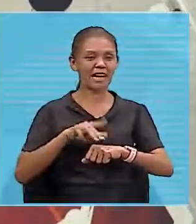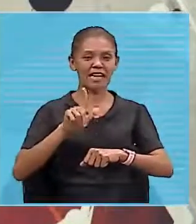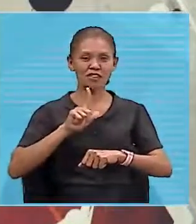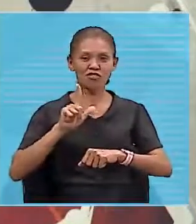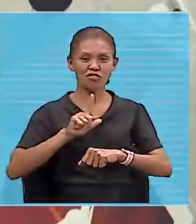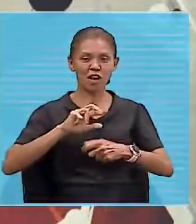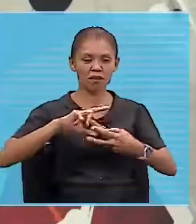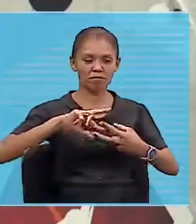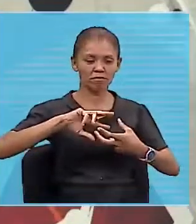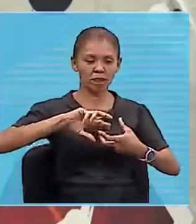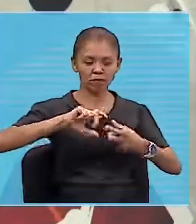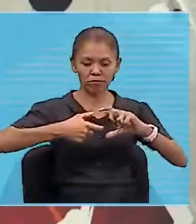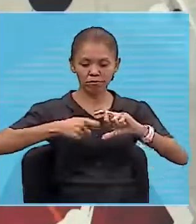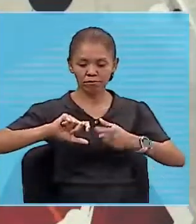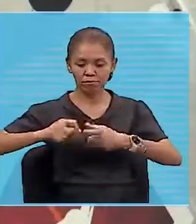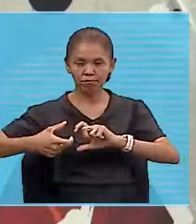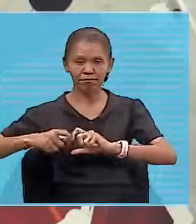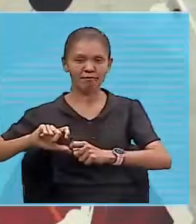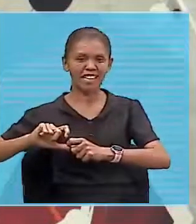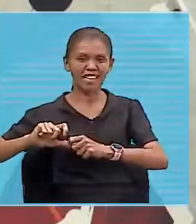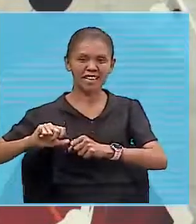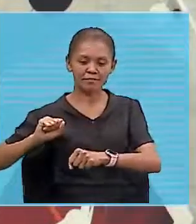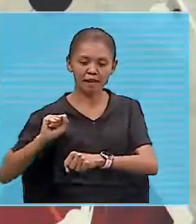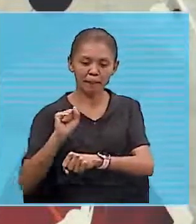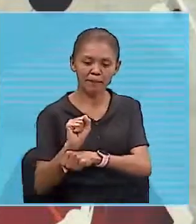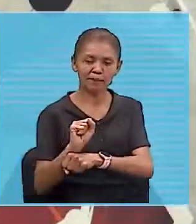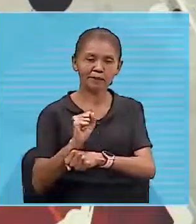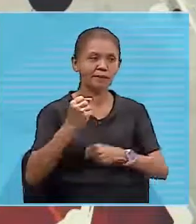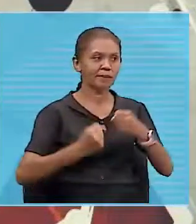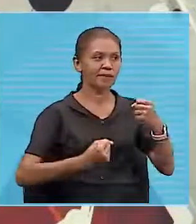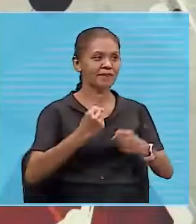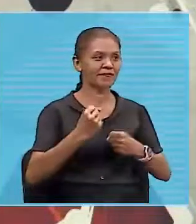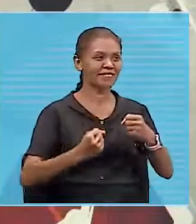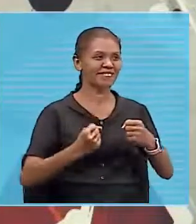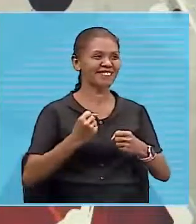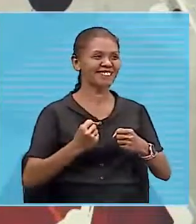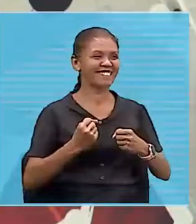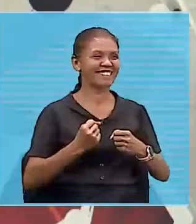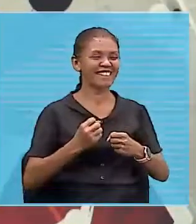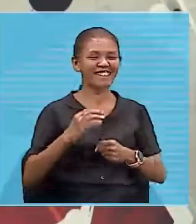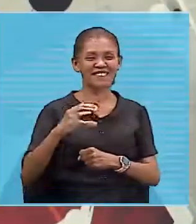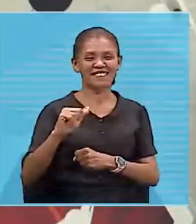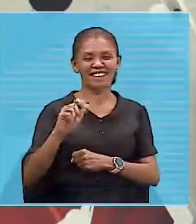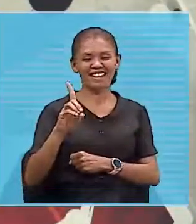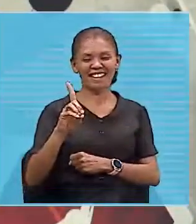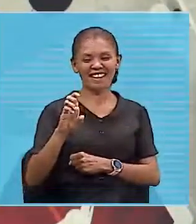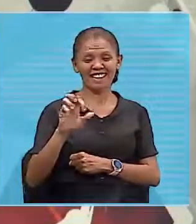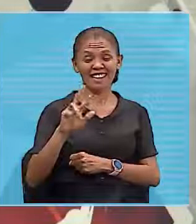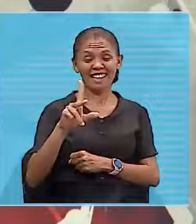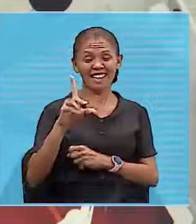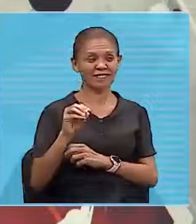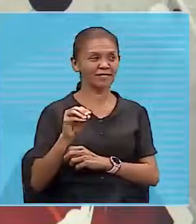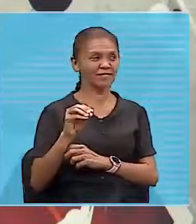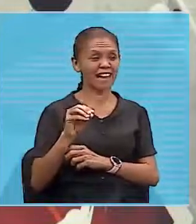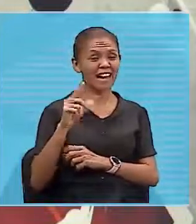com cadeado desse tamanho não era um cadeado não ali era uma Âncora de navio pois ela